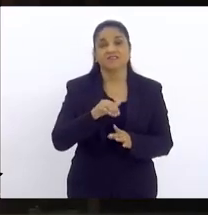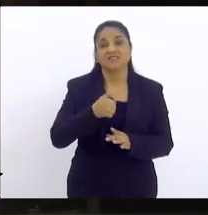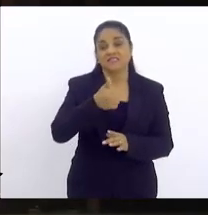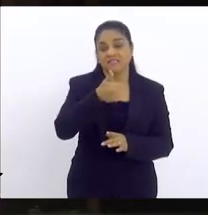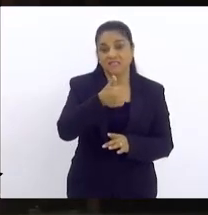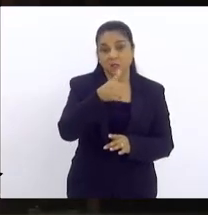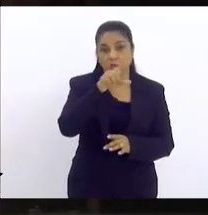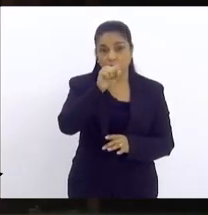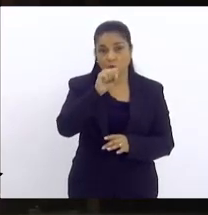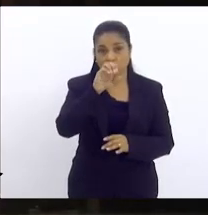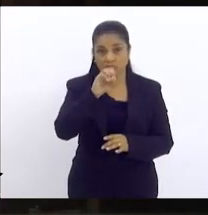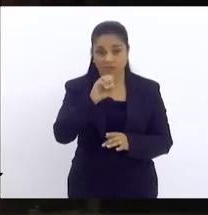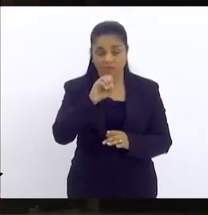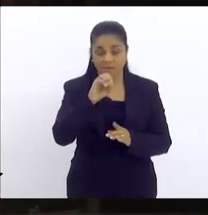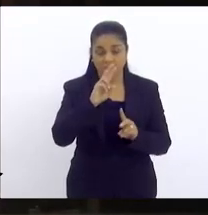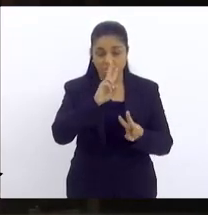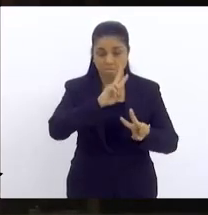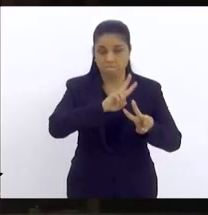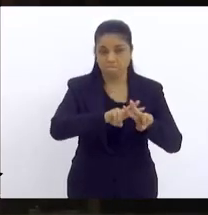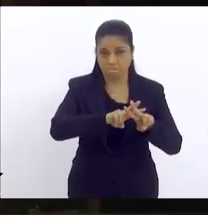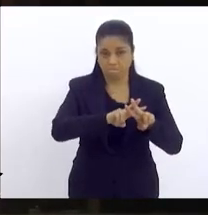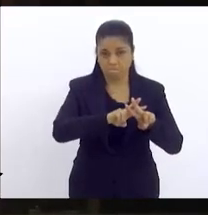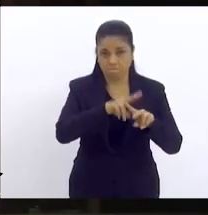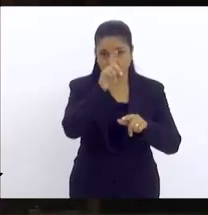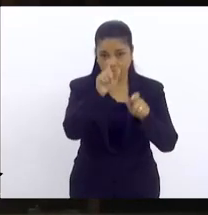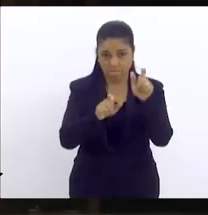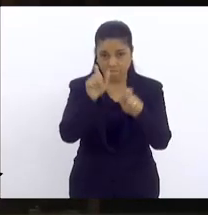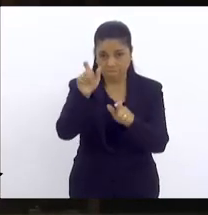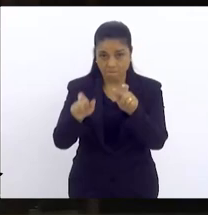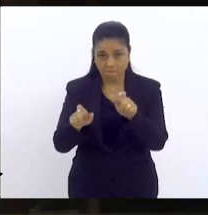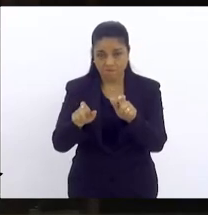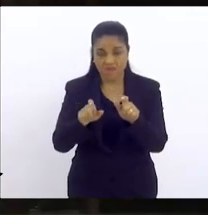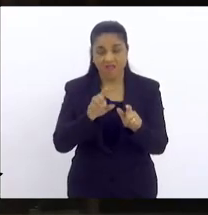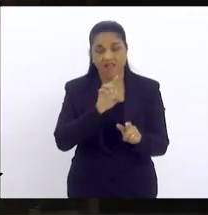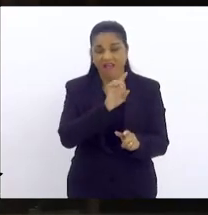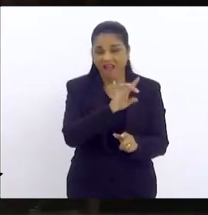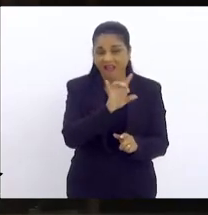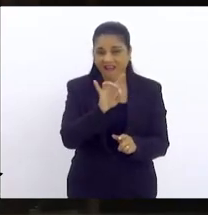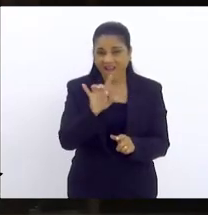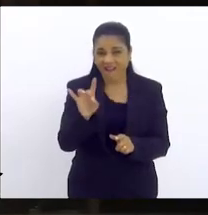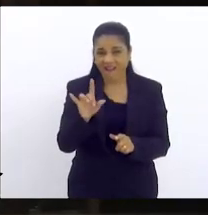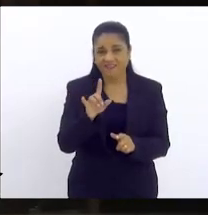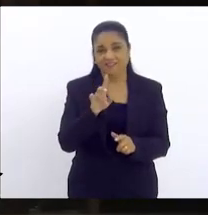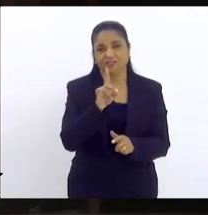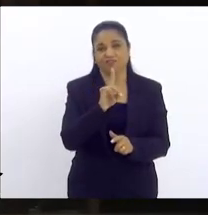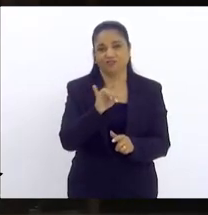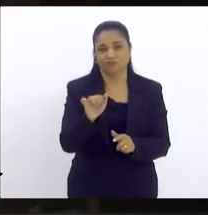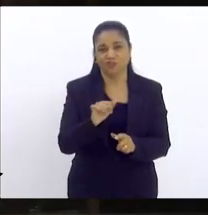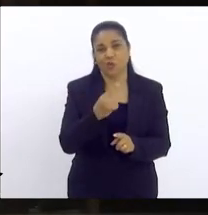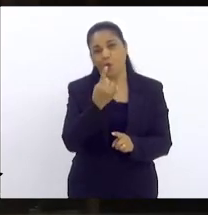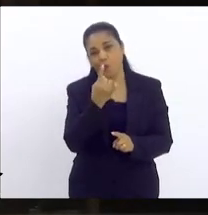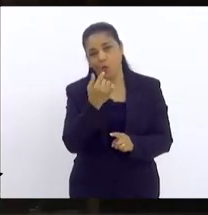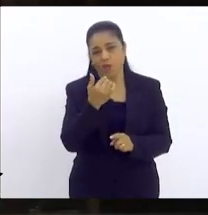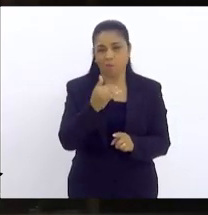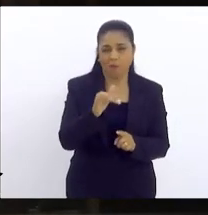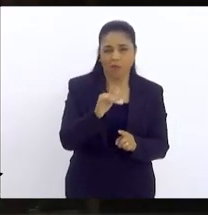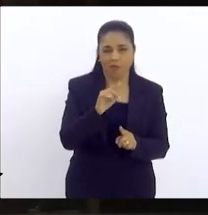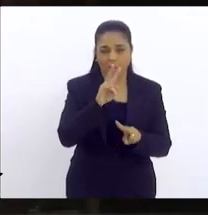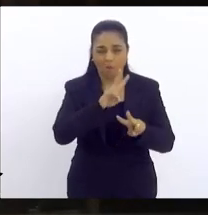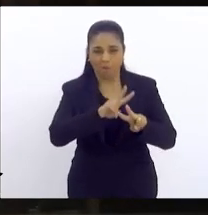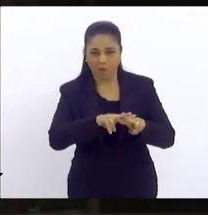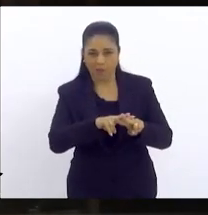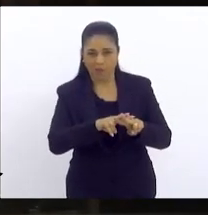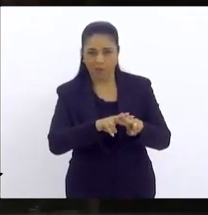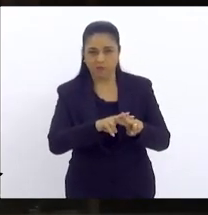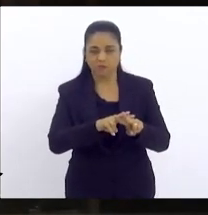presos Isso corresponde a um preso e meio por dia ou três presos A cada dois dias